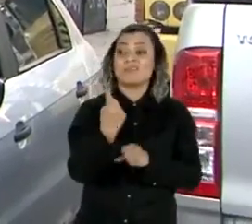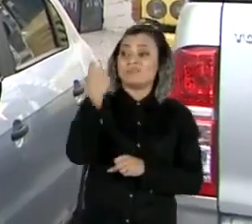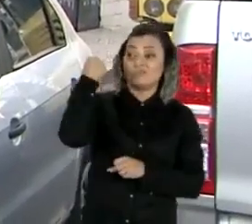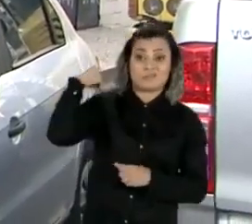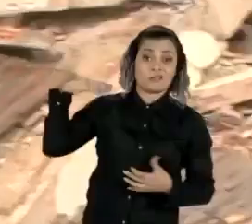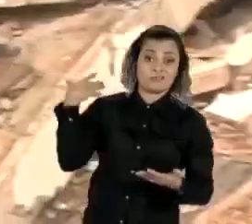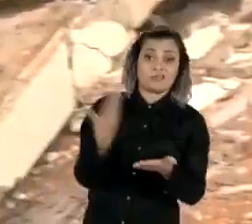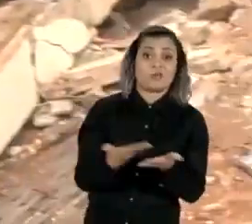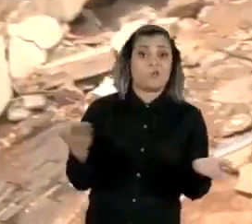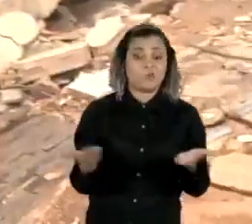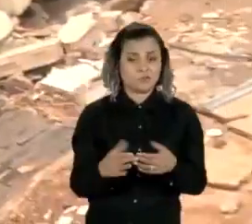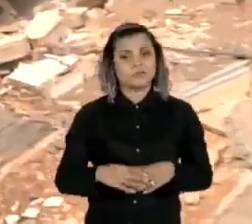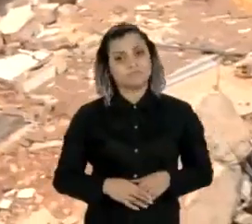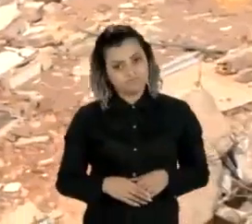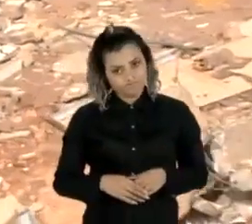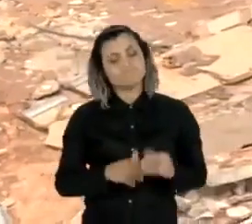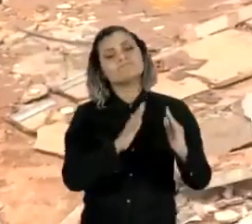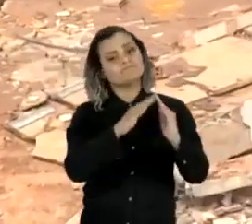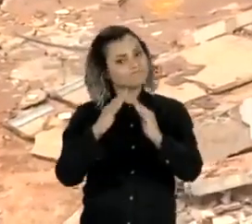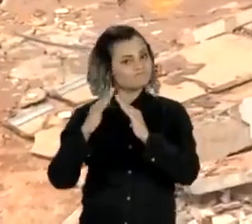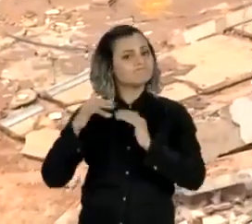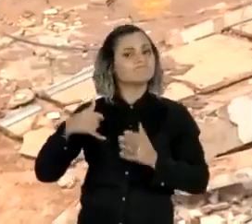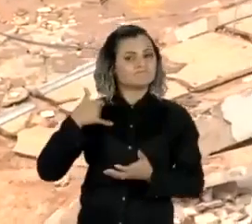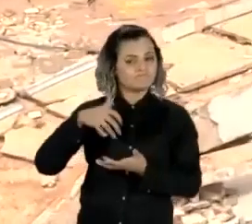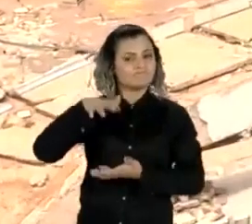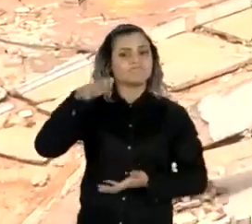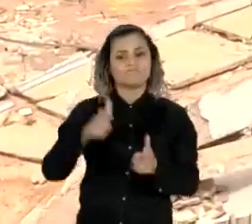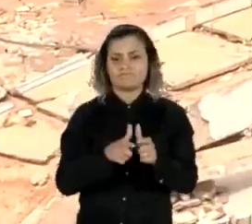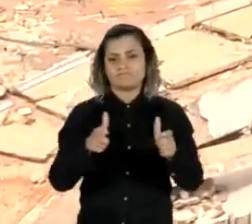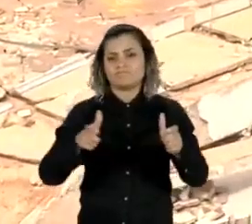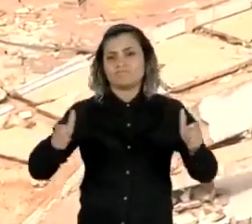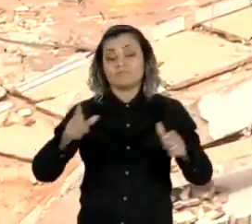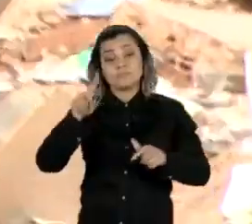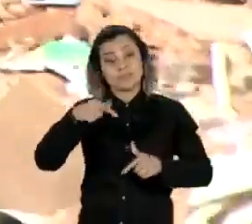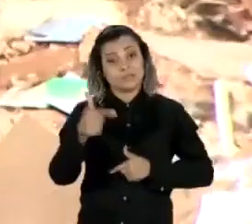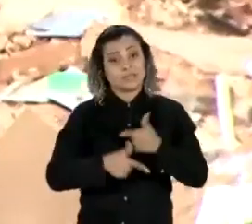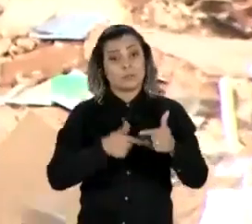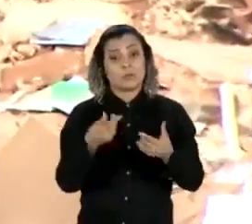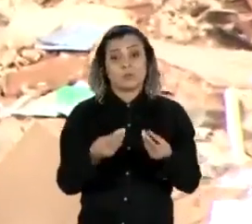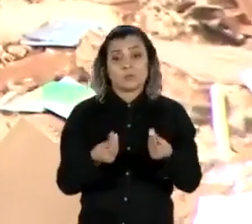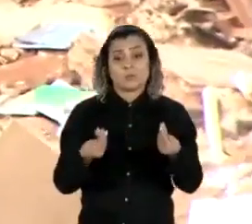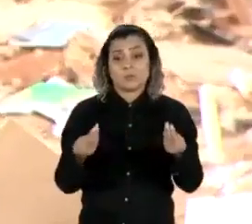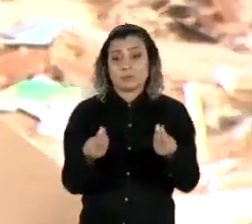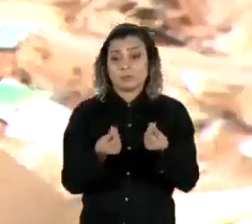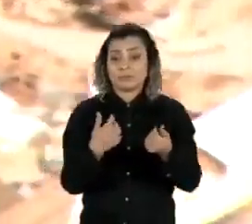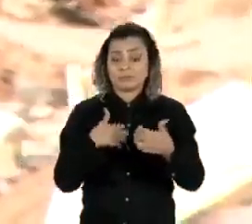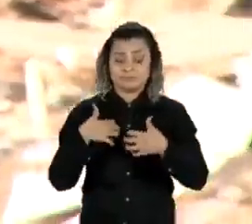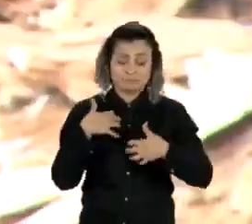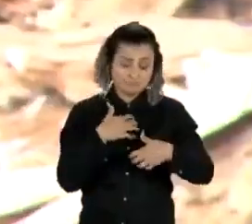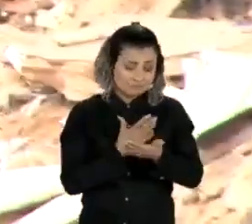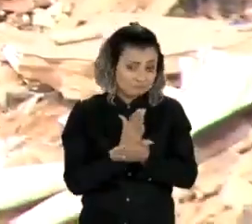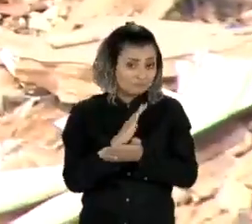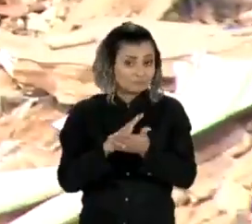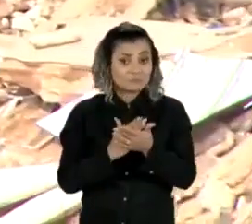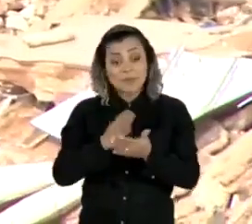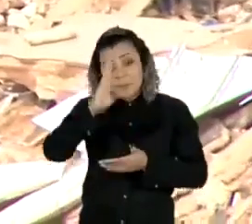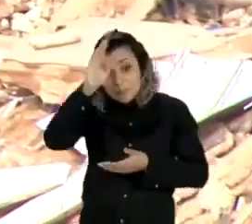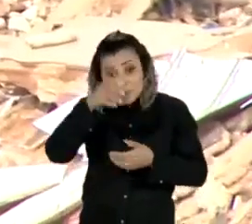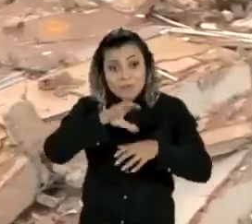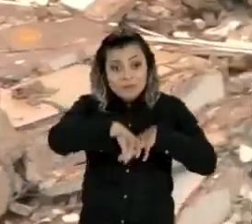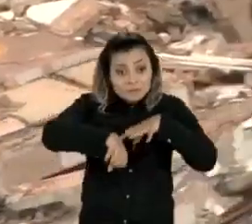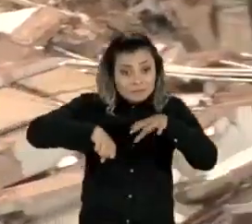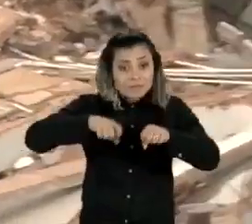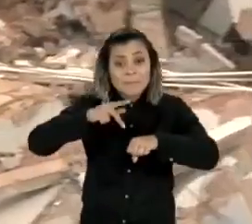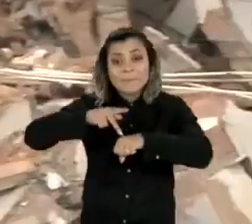foram construídos. E aqui vivem muitos idosos. É um trabalho delicado e angustiante. Os bombeiros precisam retirar